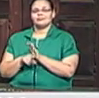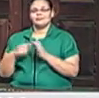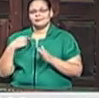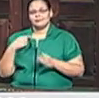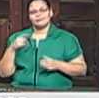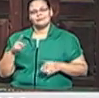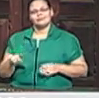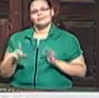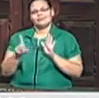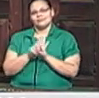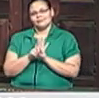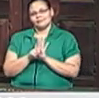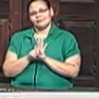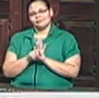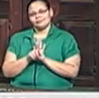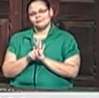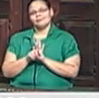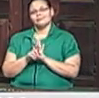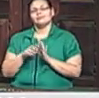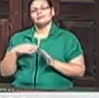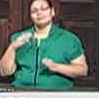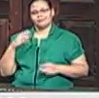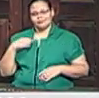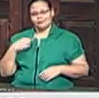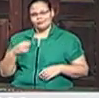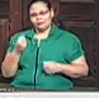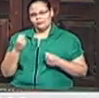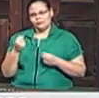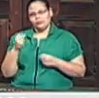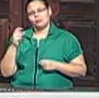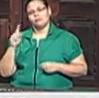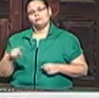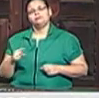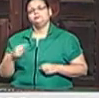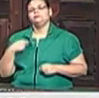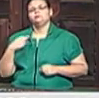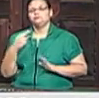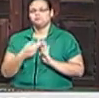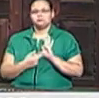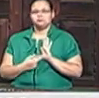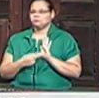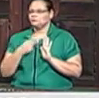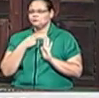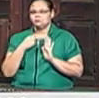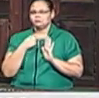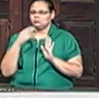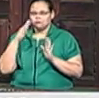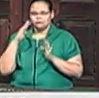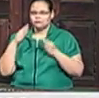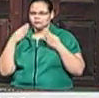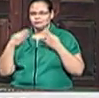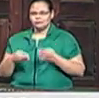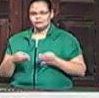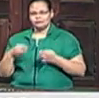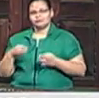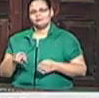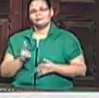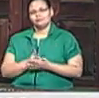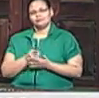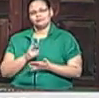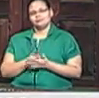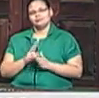nesta legislatura e, por força regimental, não podem ser apreciadas nesta mesma legislatura.